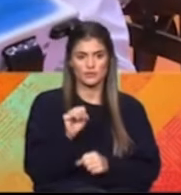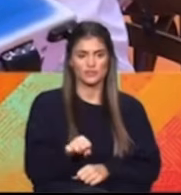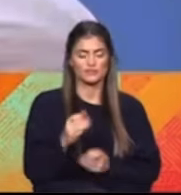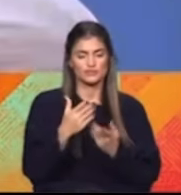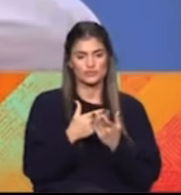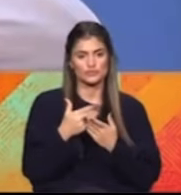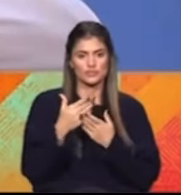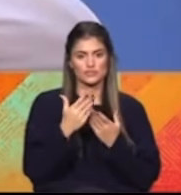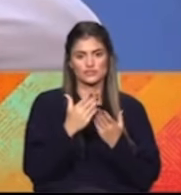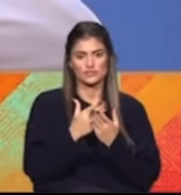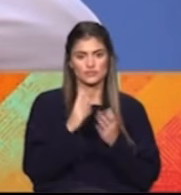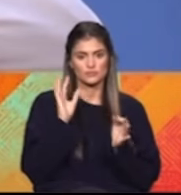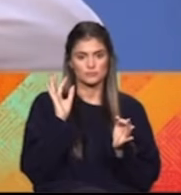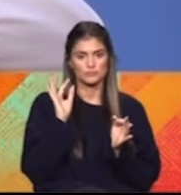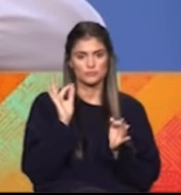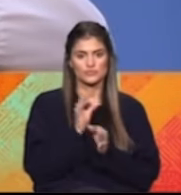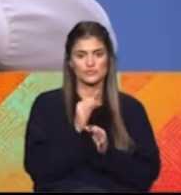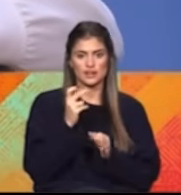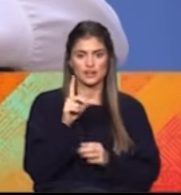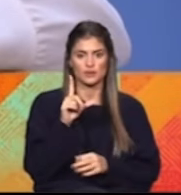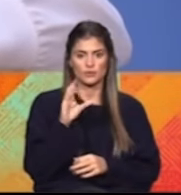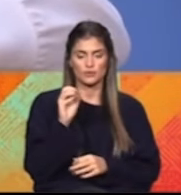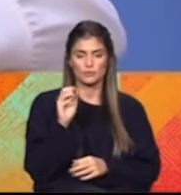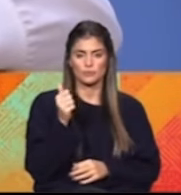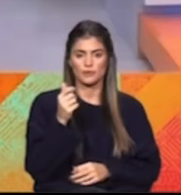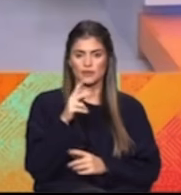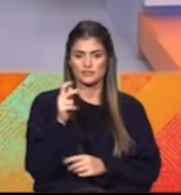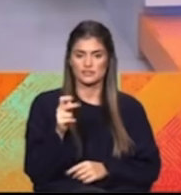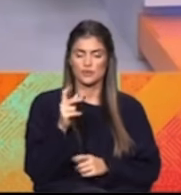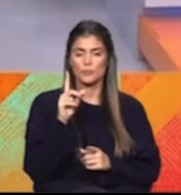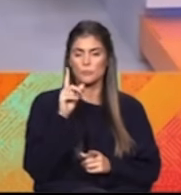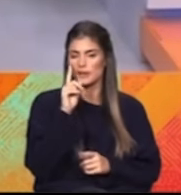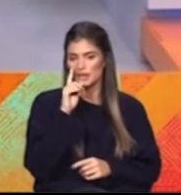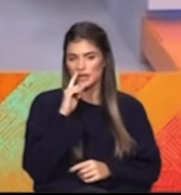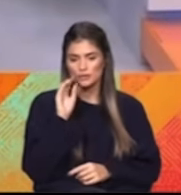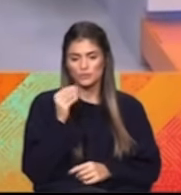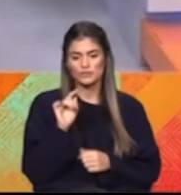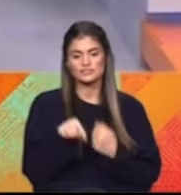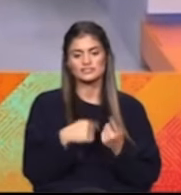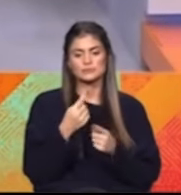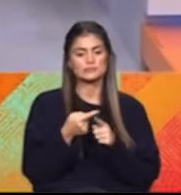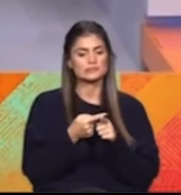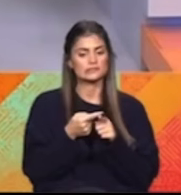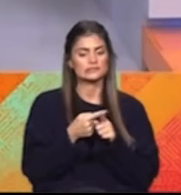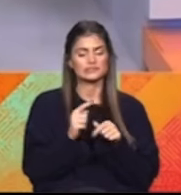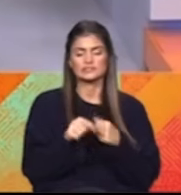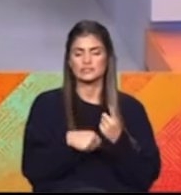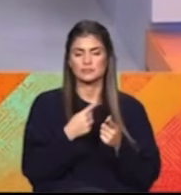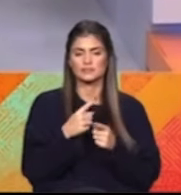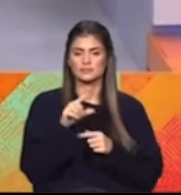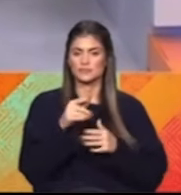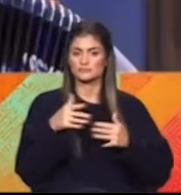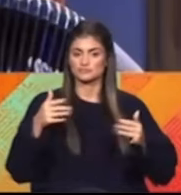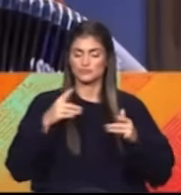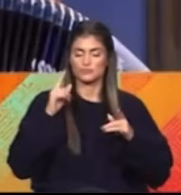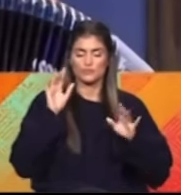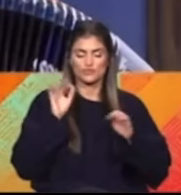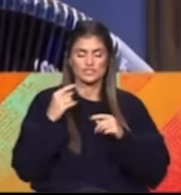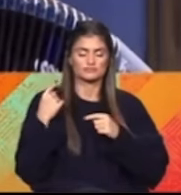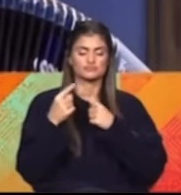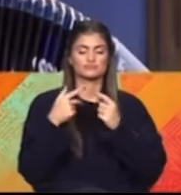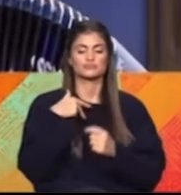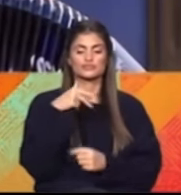comigo na Academia de Música de Alcobaça e é um menino que está sempre muito entusiasmado. Também toca música popular